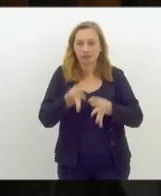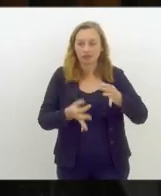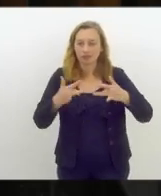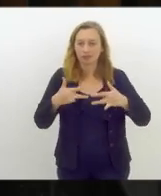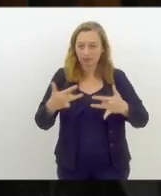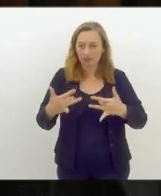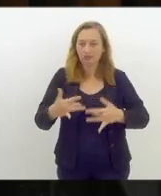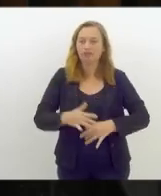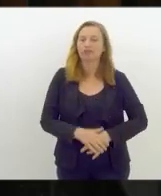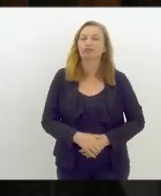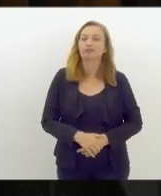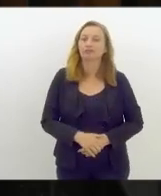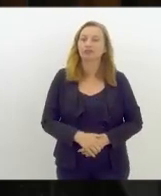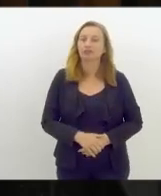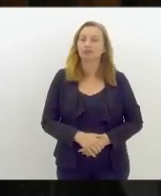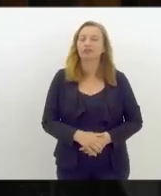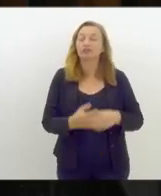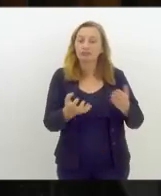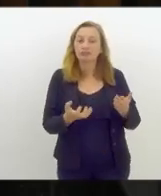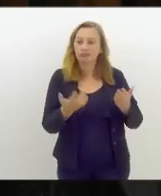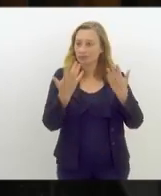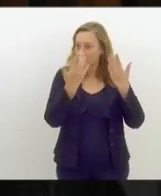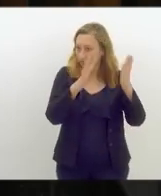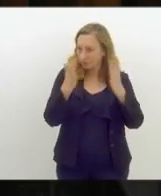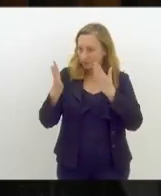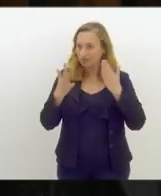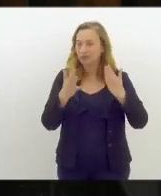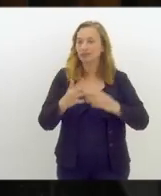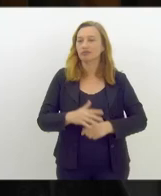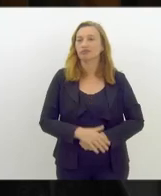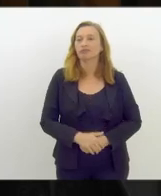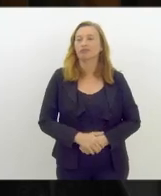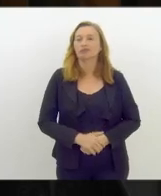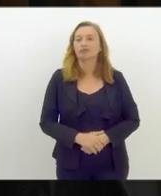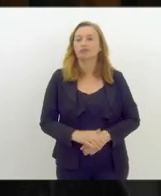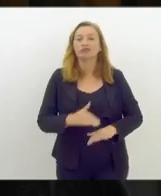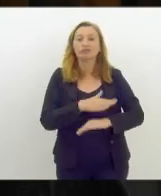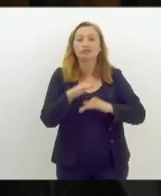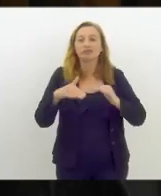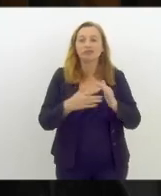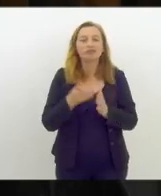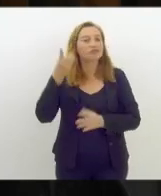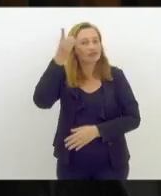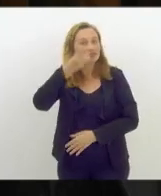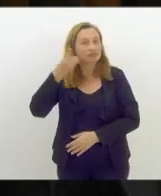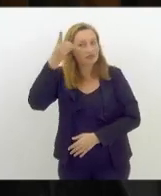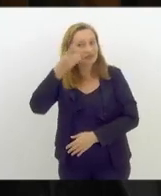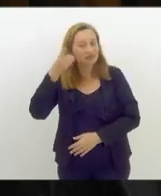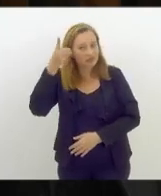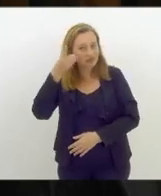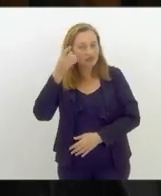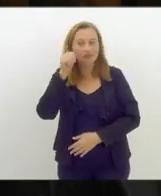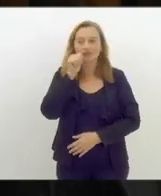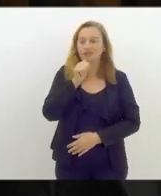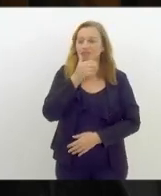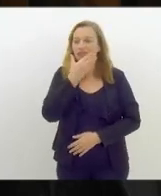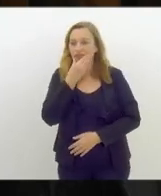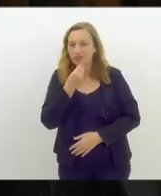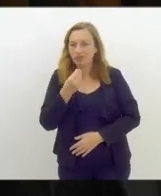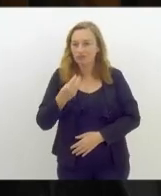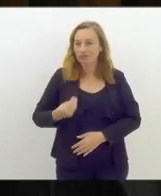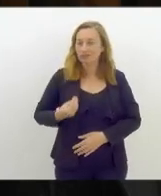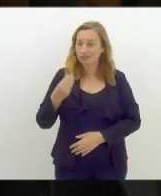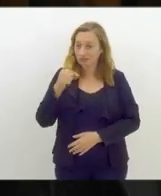solidária. Queria cumprimentar todas as deputadas e deputados aqui